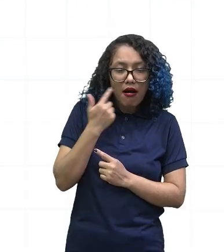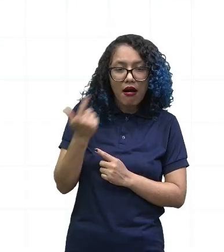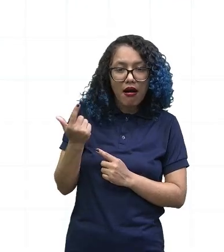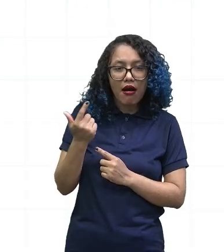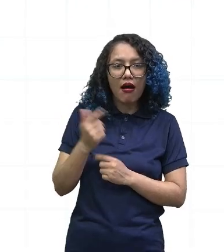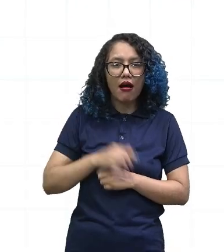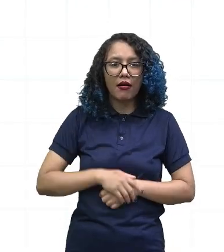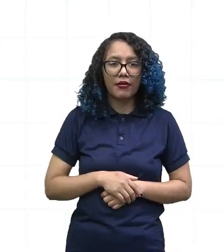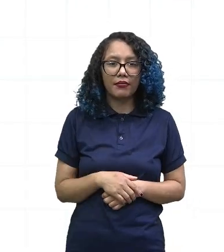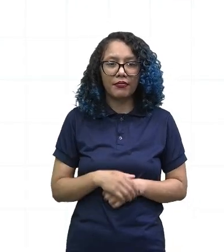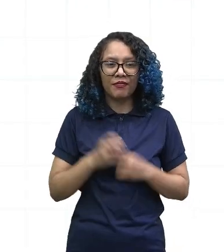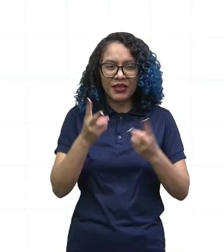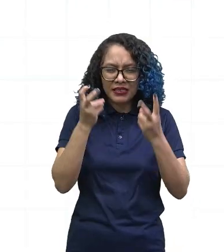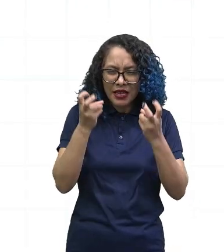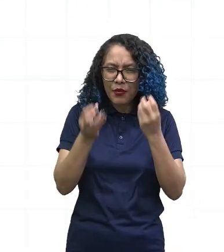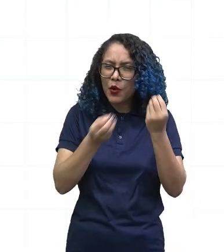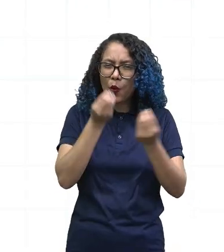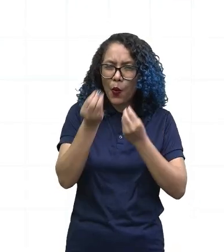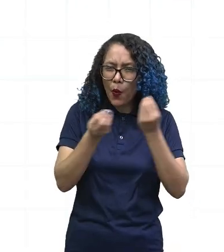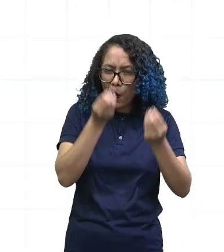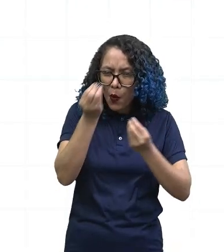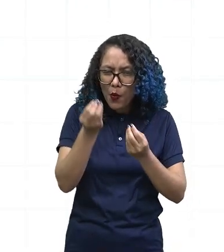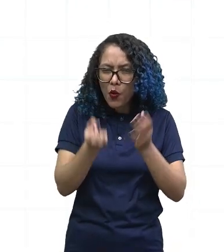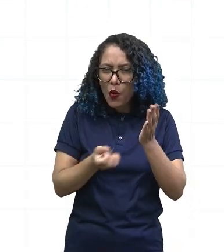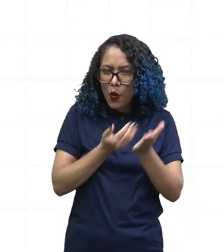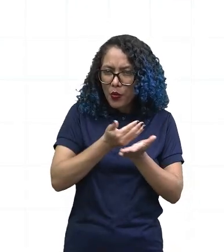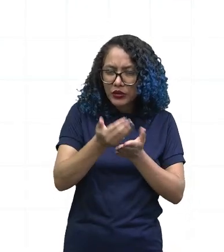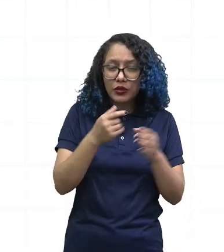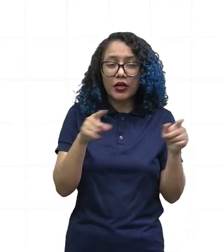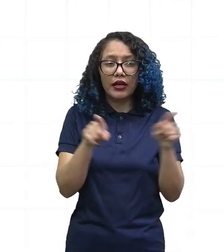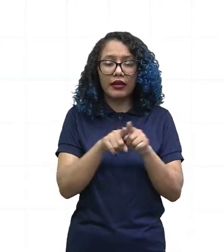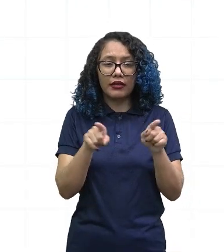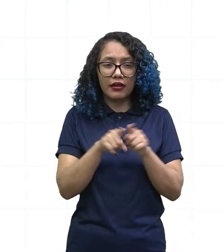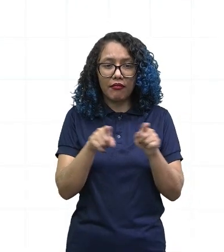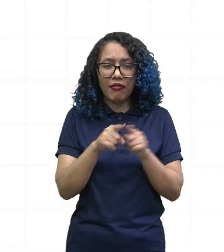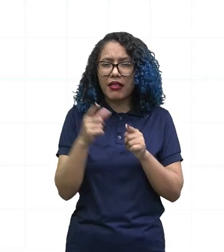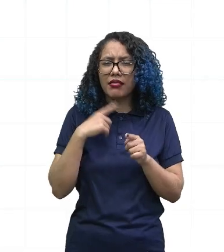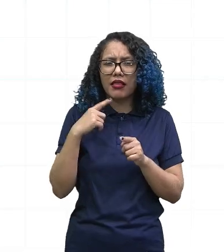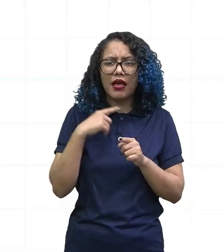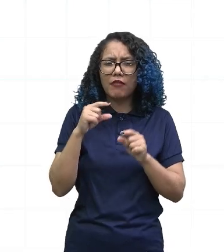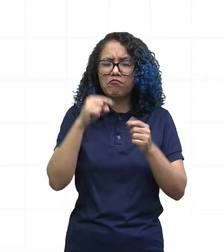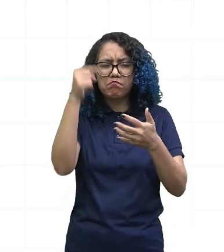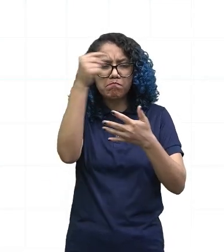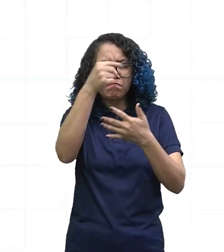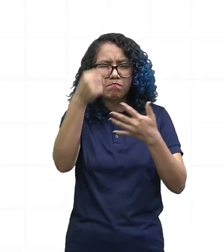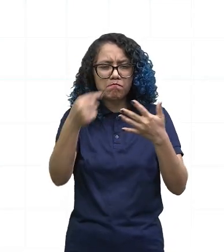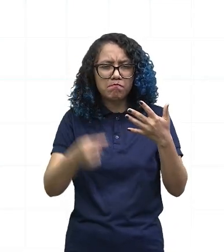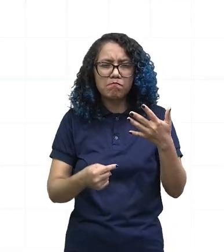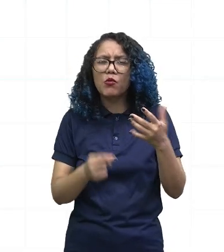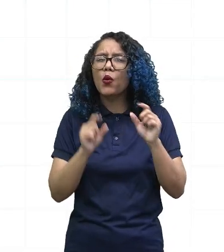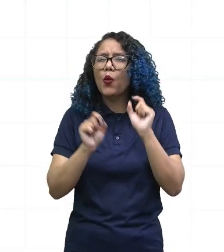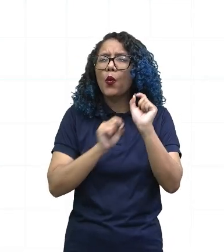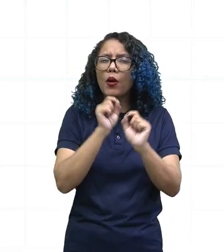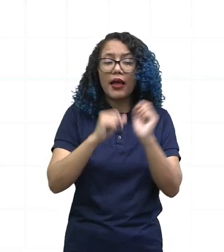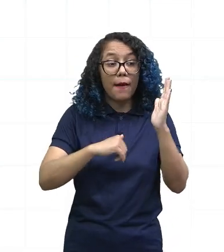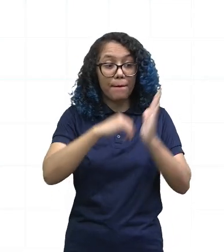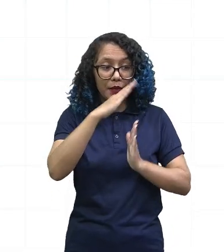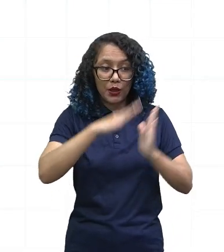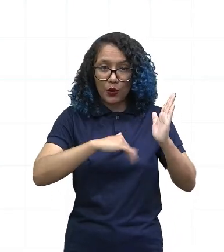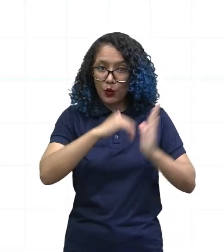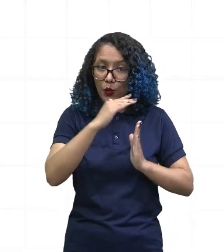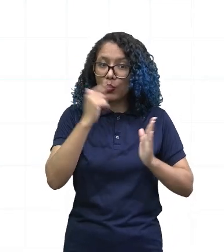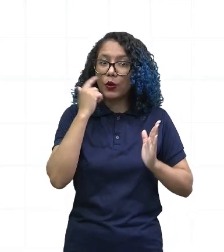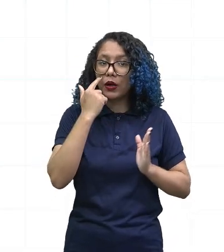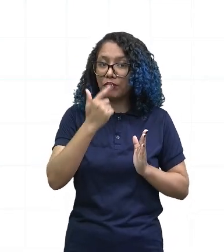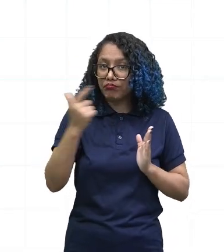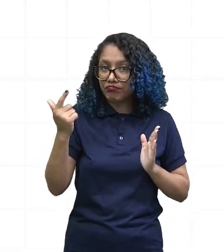como começou tudo isso aí. E lá nós podemos ver muitas coisas. Olha só, as pinturas que eles estão mostrando